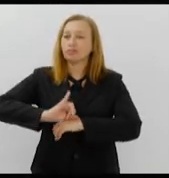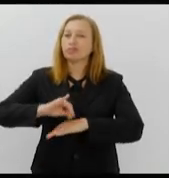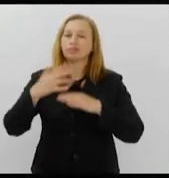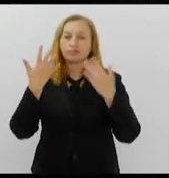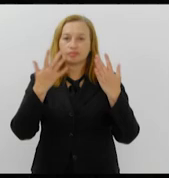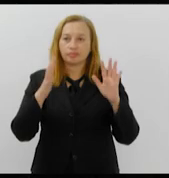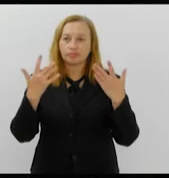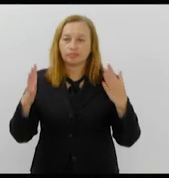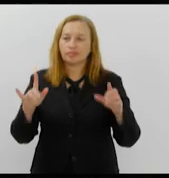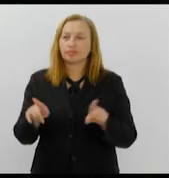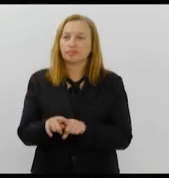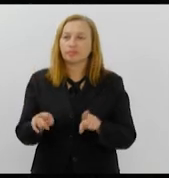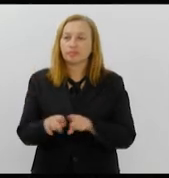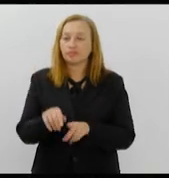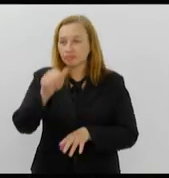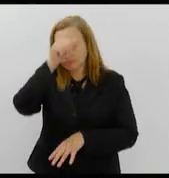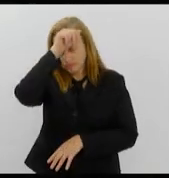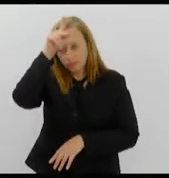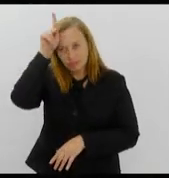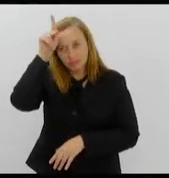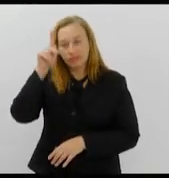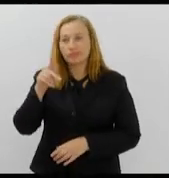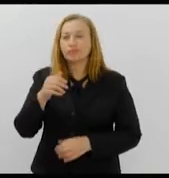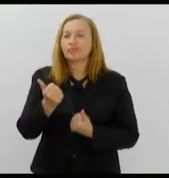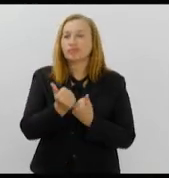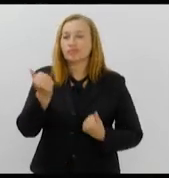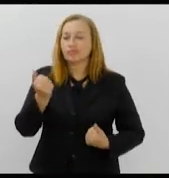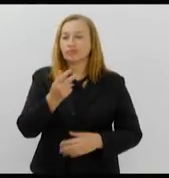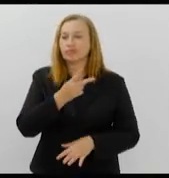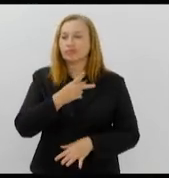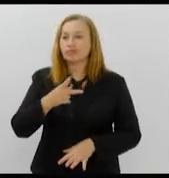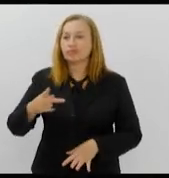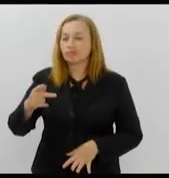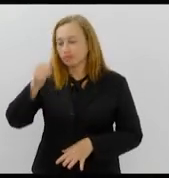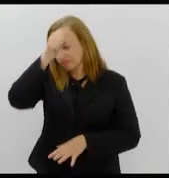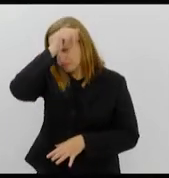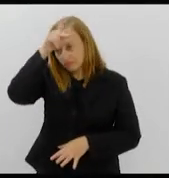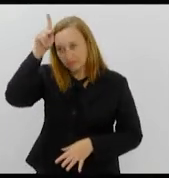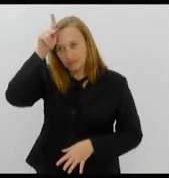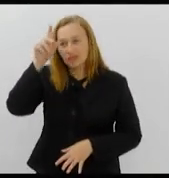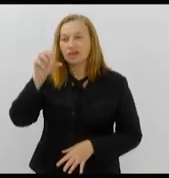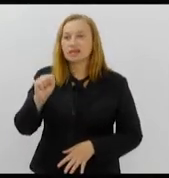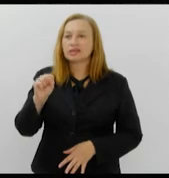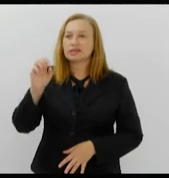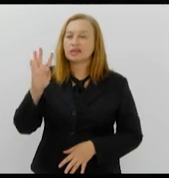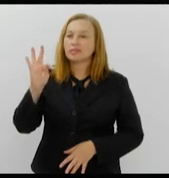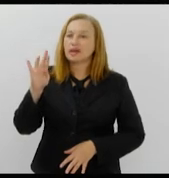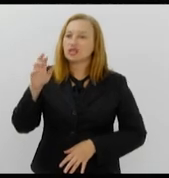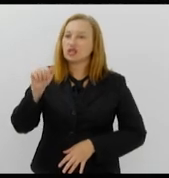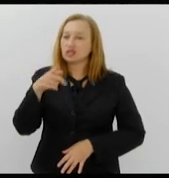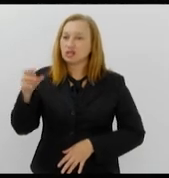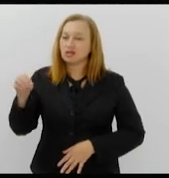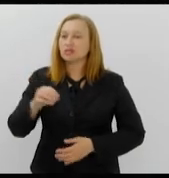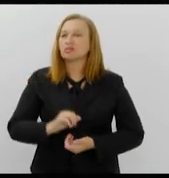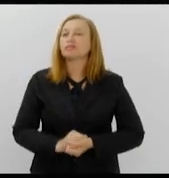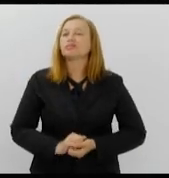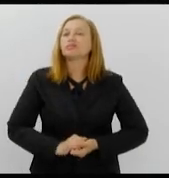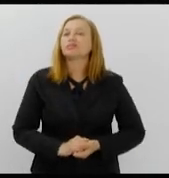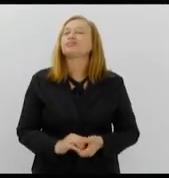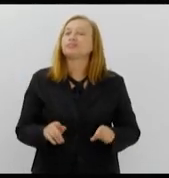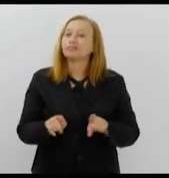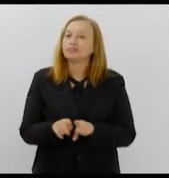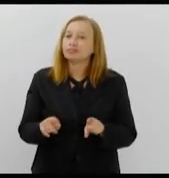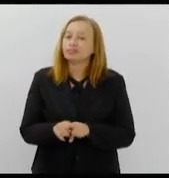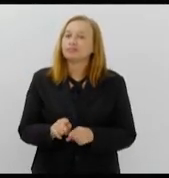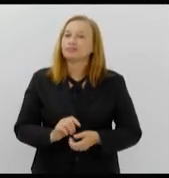parabéns pelo prefeito eleito, pelo vice-prefeito Sebastião Faria, considerado o melhor vice-prefeito do mundo, e